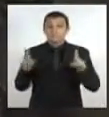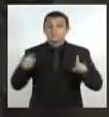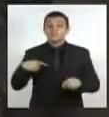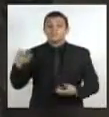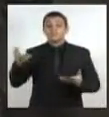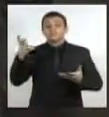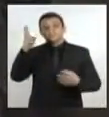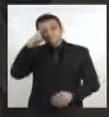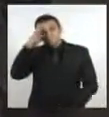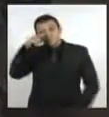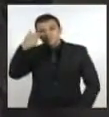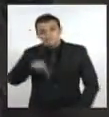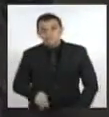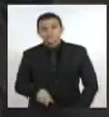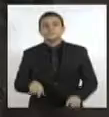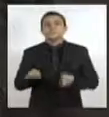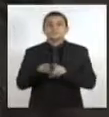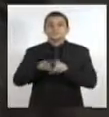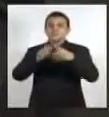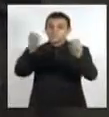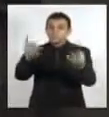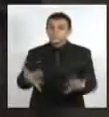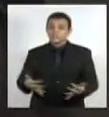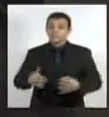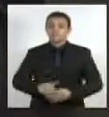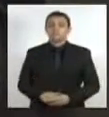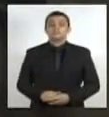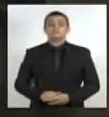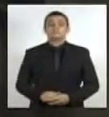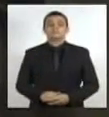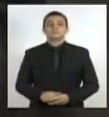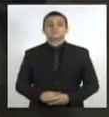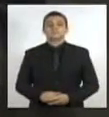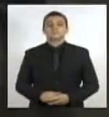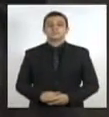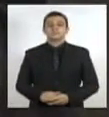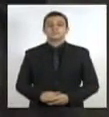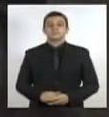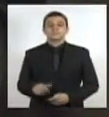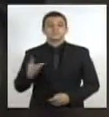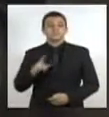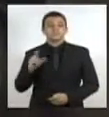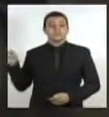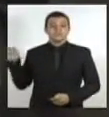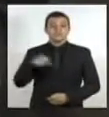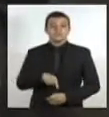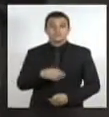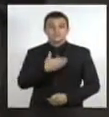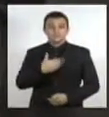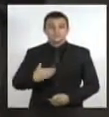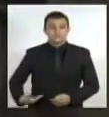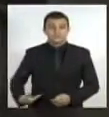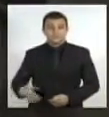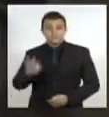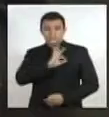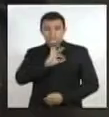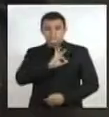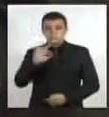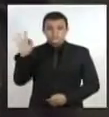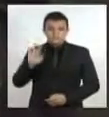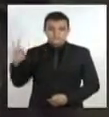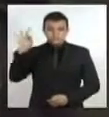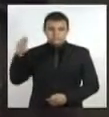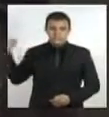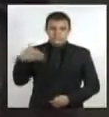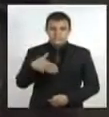relembrar aqui e dizer que quando a vinda da Força Nacional para o Maranhão, mesmo com a